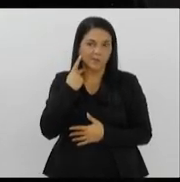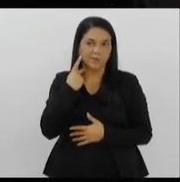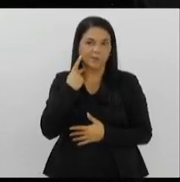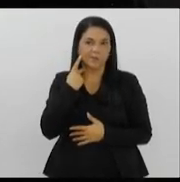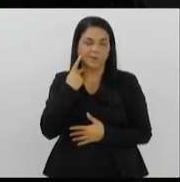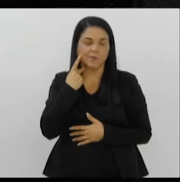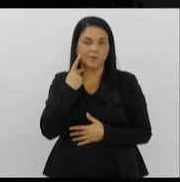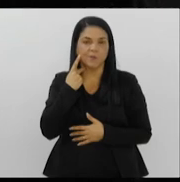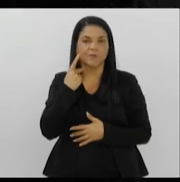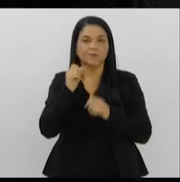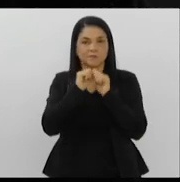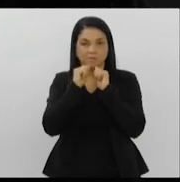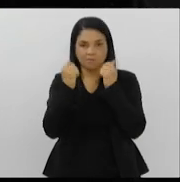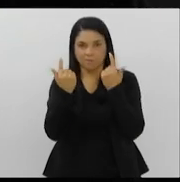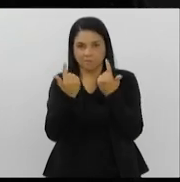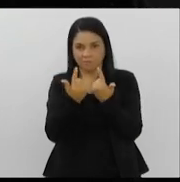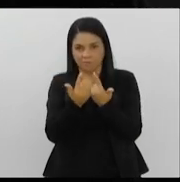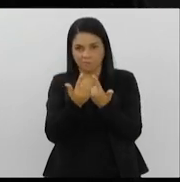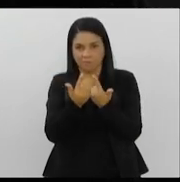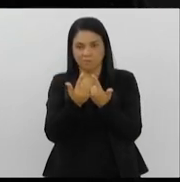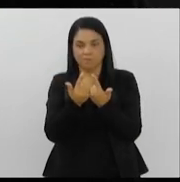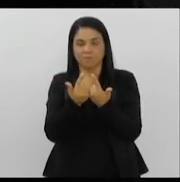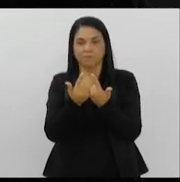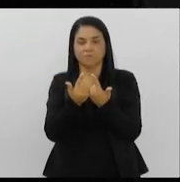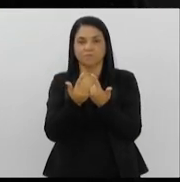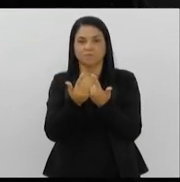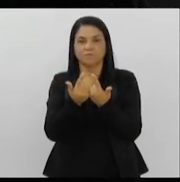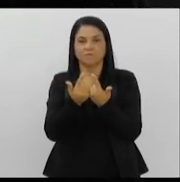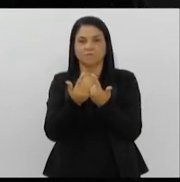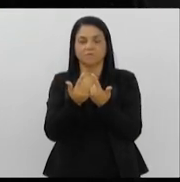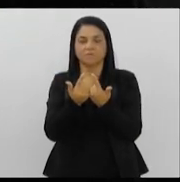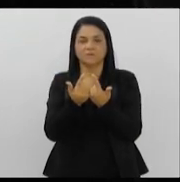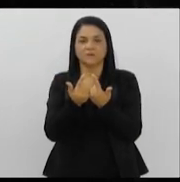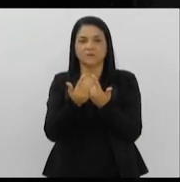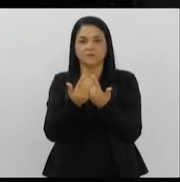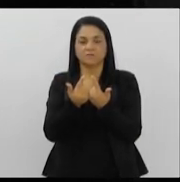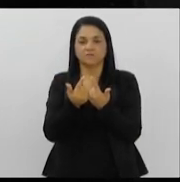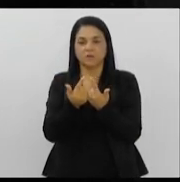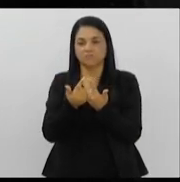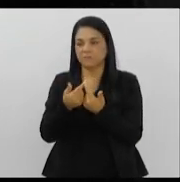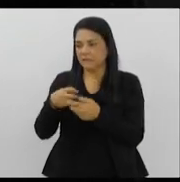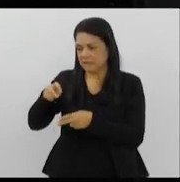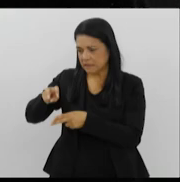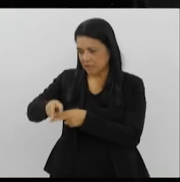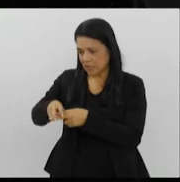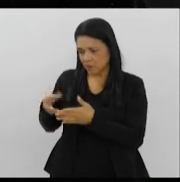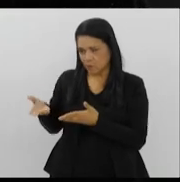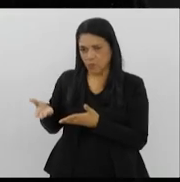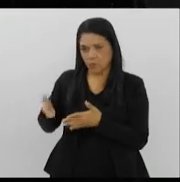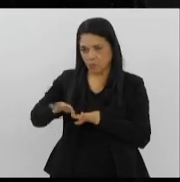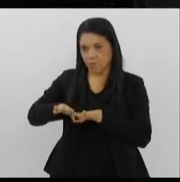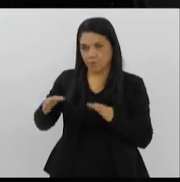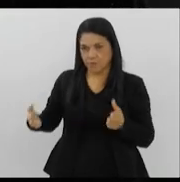da Assembleia Legislativa, que estava aqui ainda há pouco aqui à mesa.